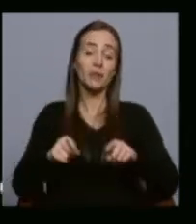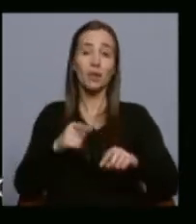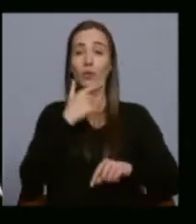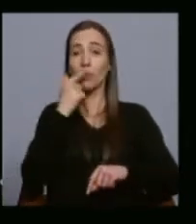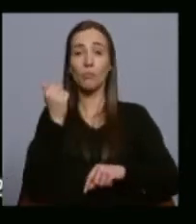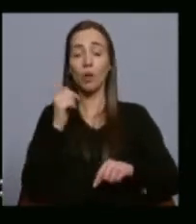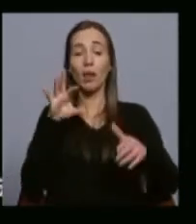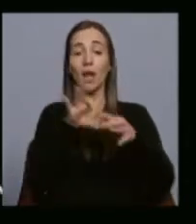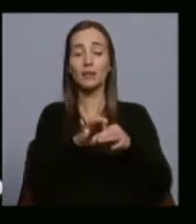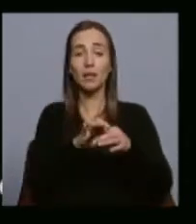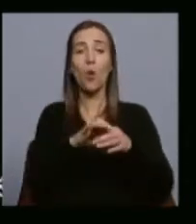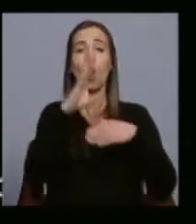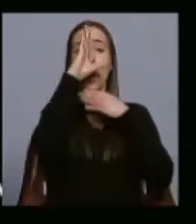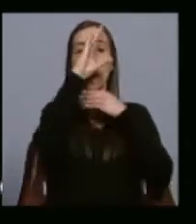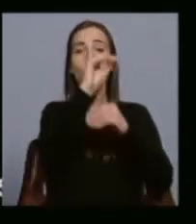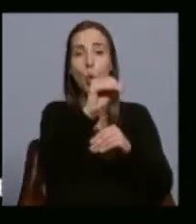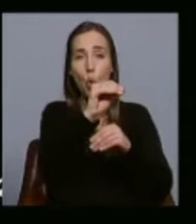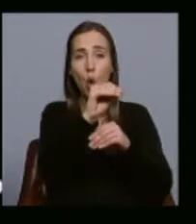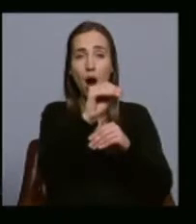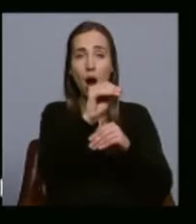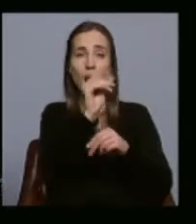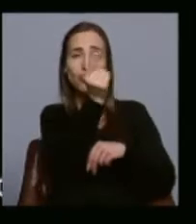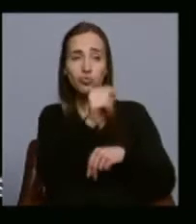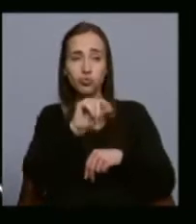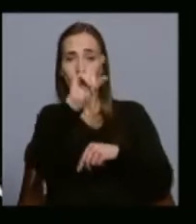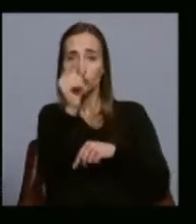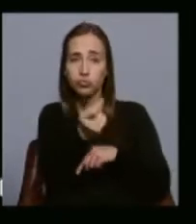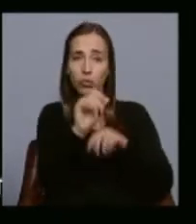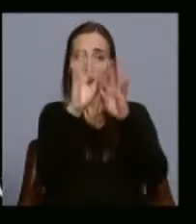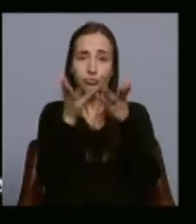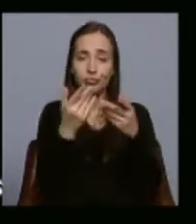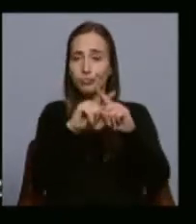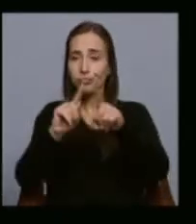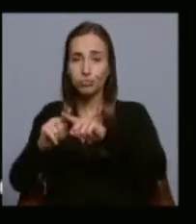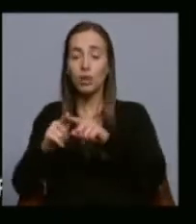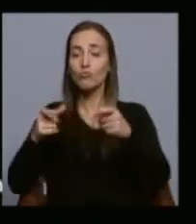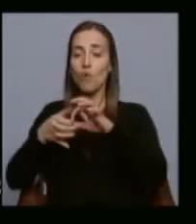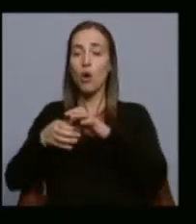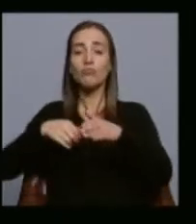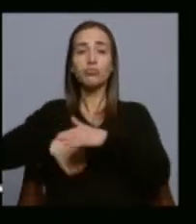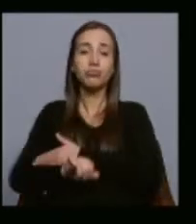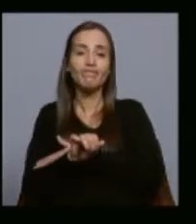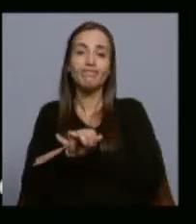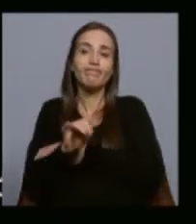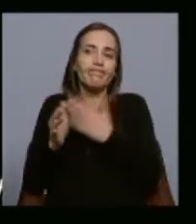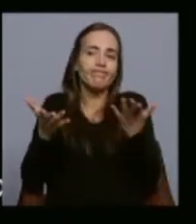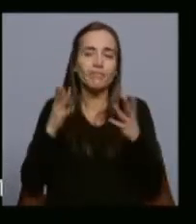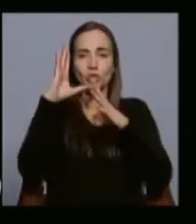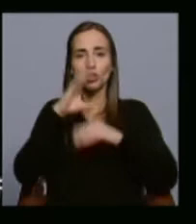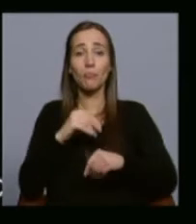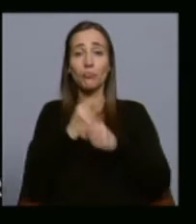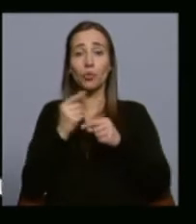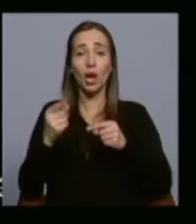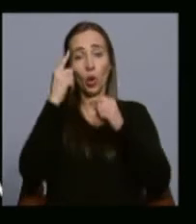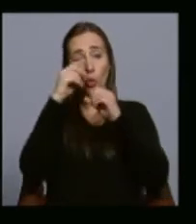fases da Lua e a altura dos nascimentos, porque isso não podemos, neste momento, não temos dados suficientes para chegar a essa conclusão. Portanto, como